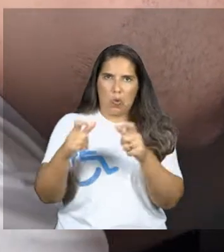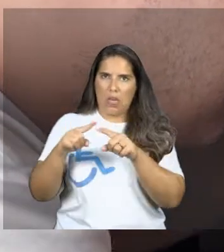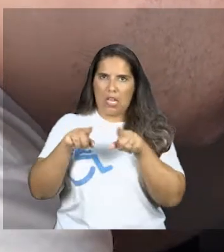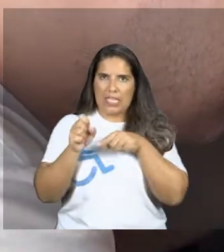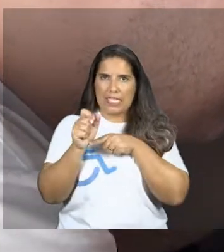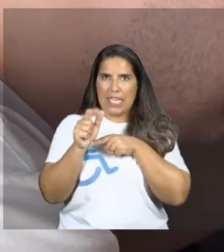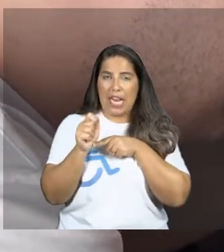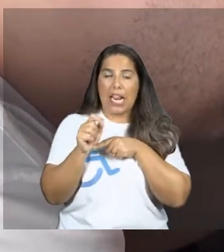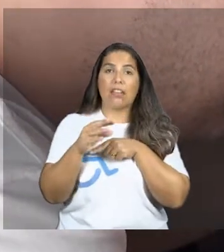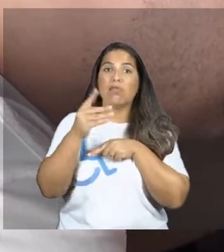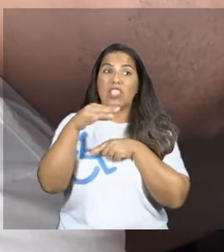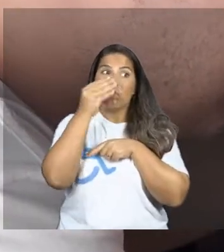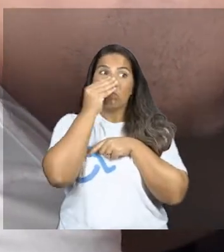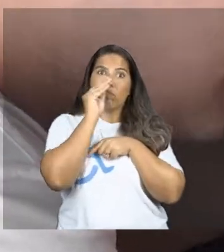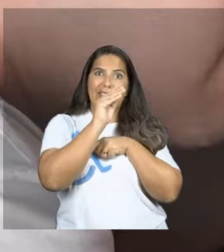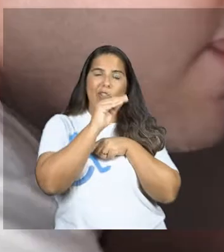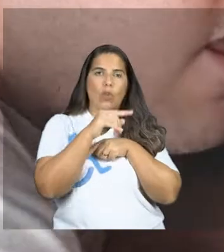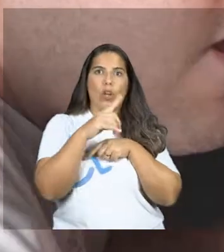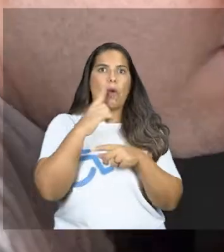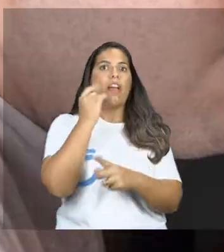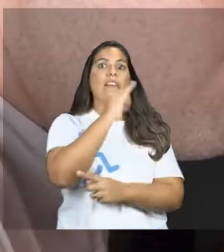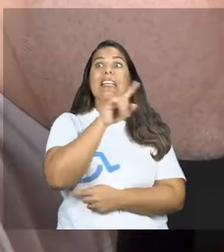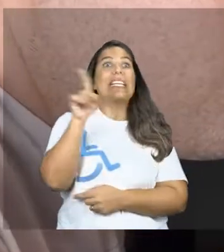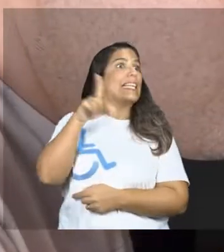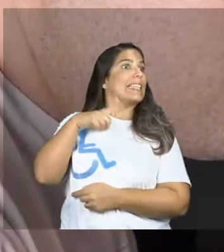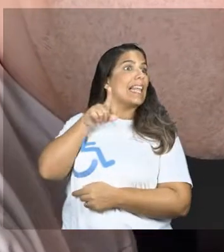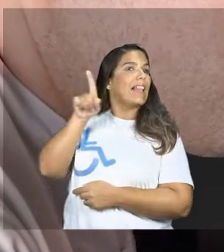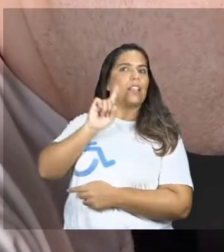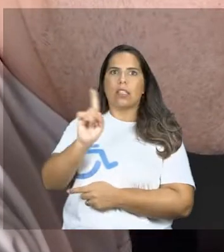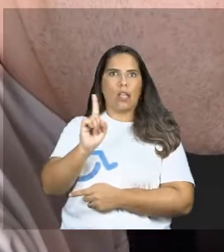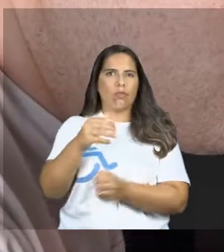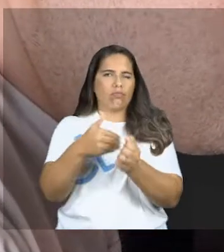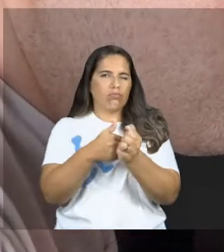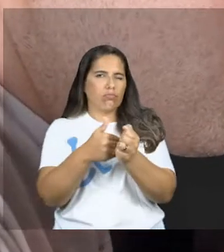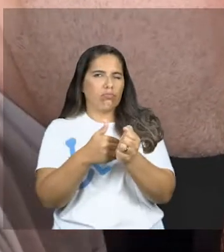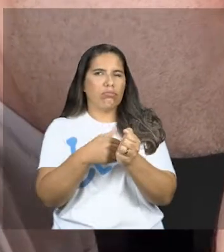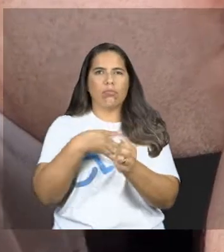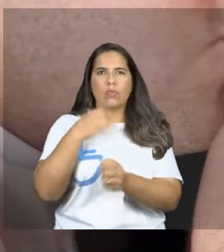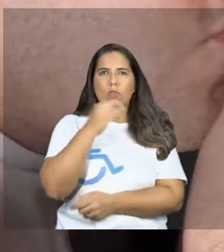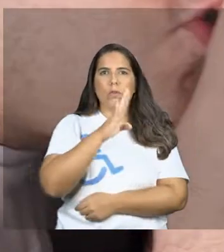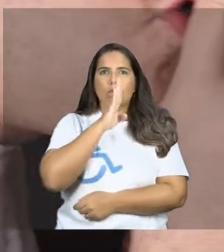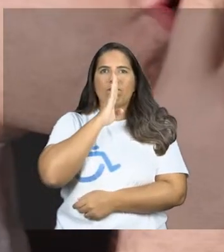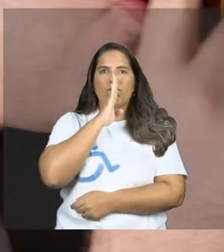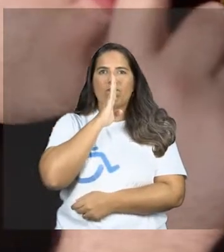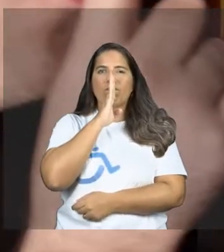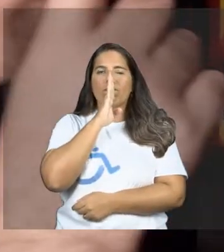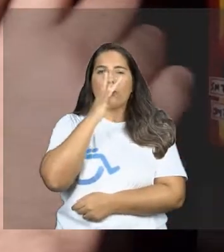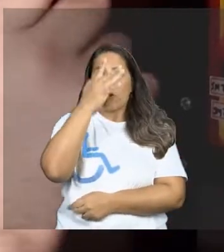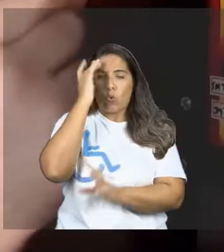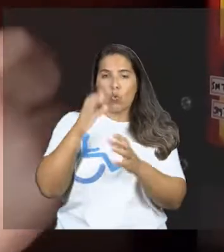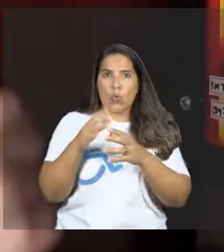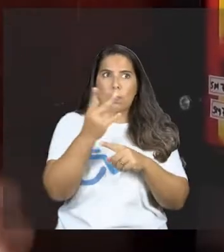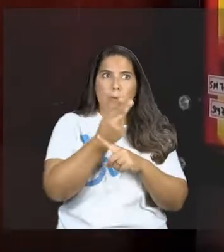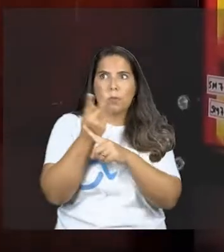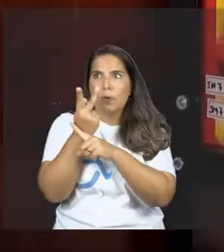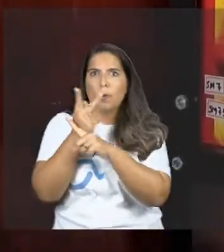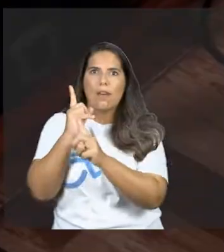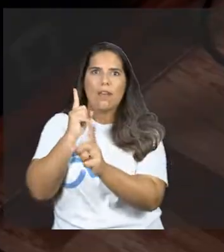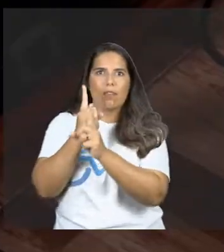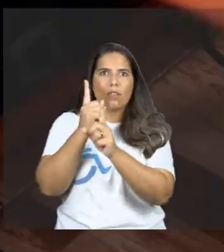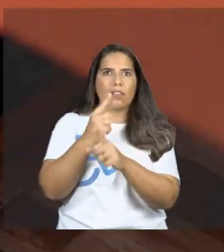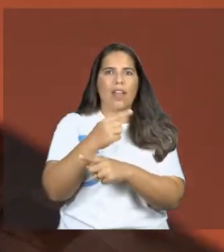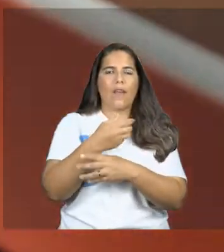e ele vai ter que ignorar esse cartão, então ele não pode avisar para ninguém onde está e nem deve falar o que fazer. O grupo vai ter que encontrar esse